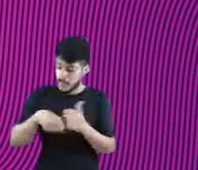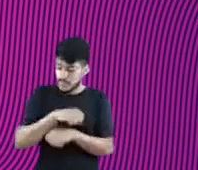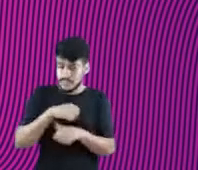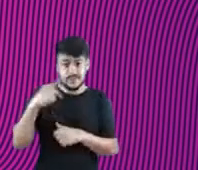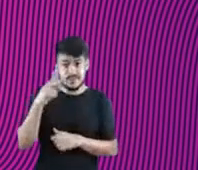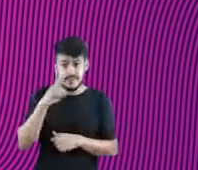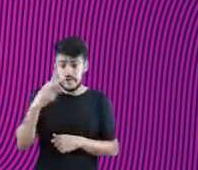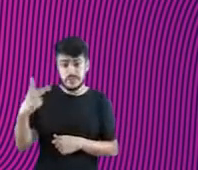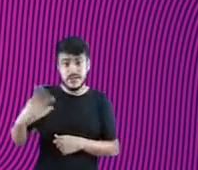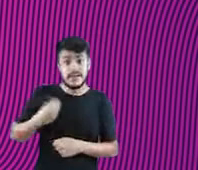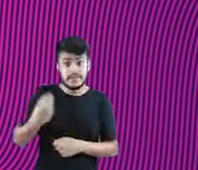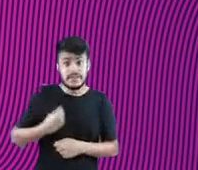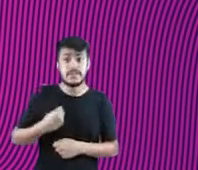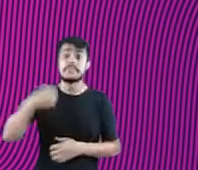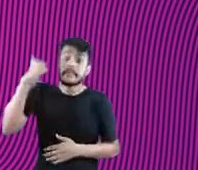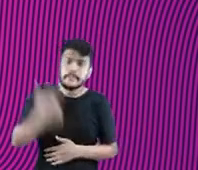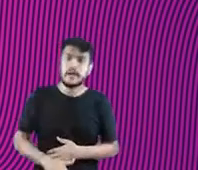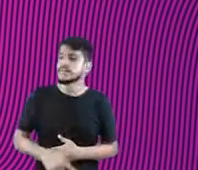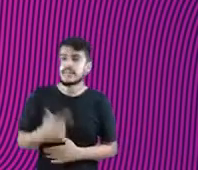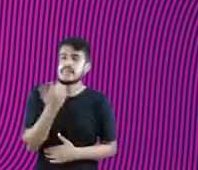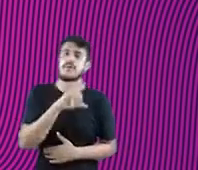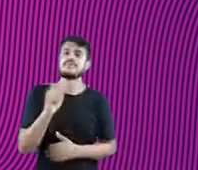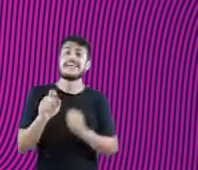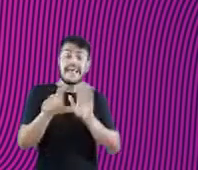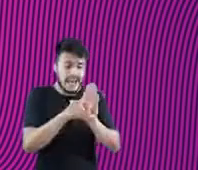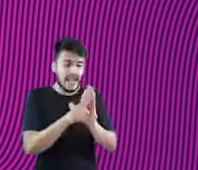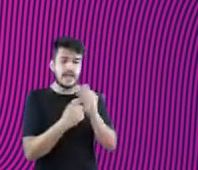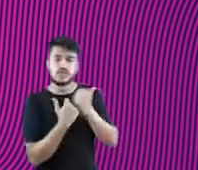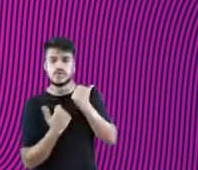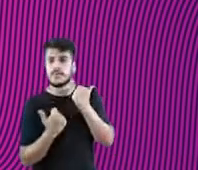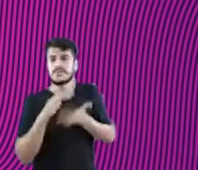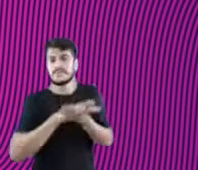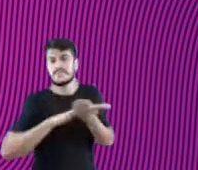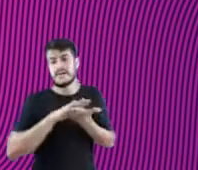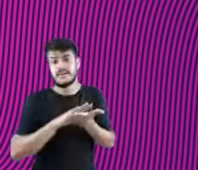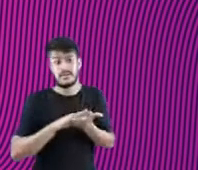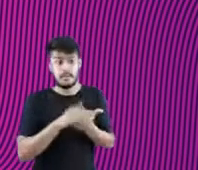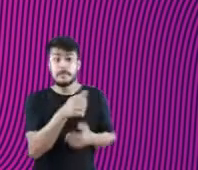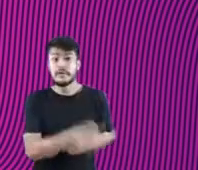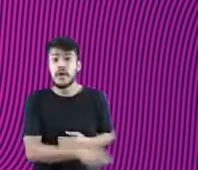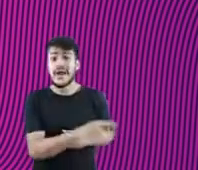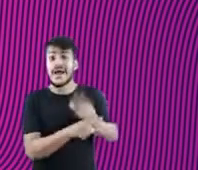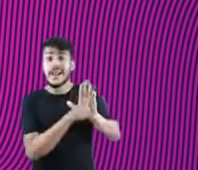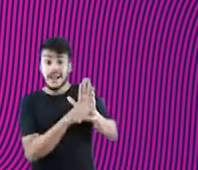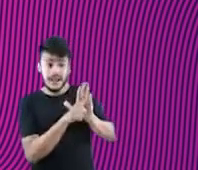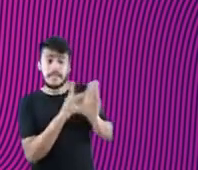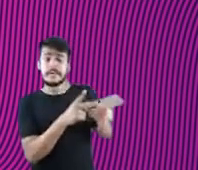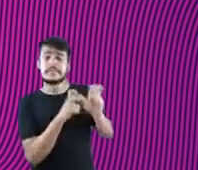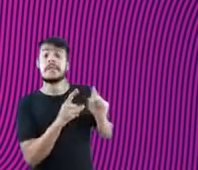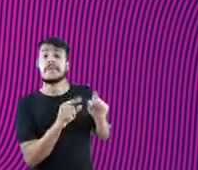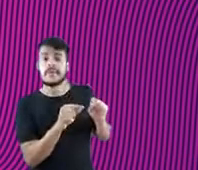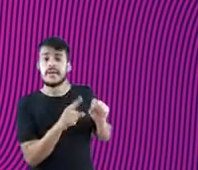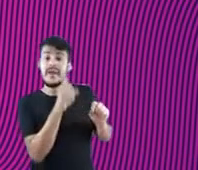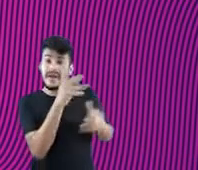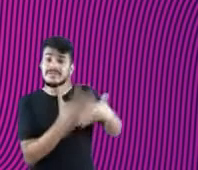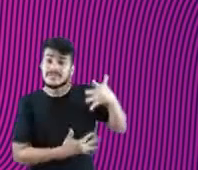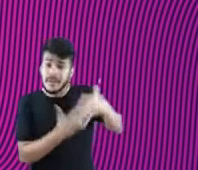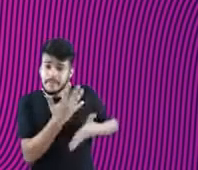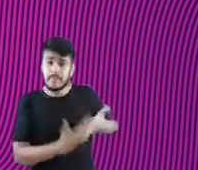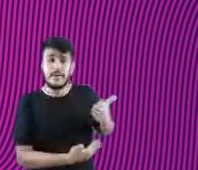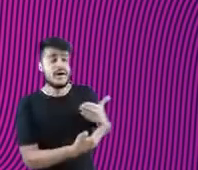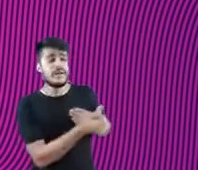ainda não têm um amparo legal, né? E muito pelo contrário, né? O que a gente vê são algumas situações